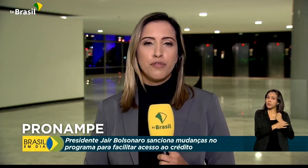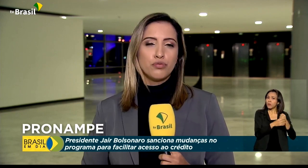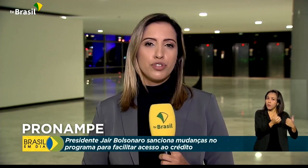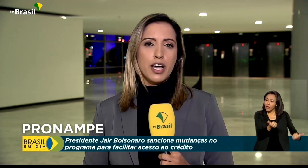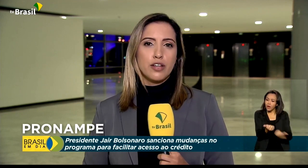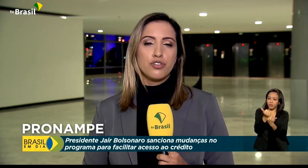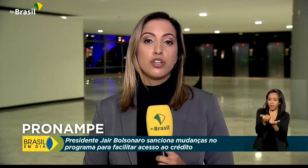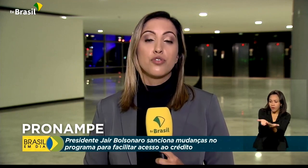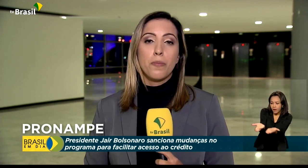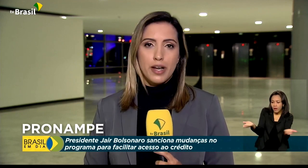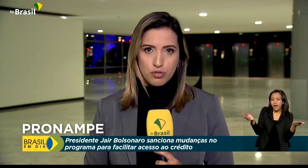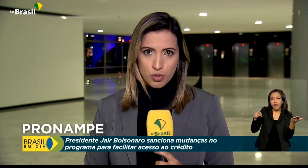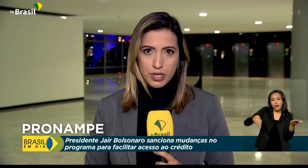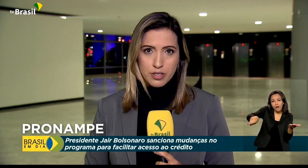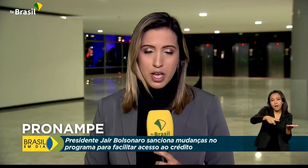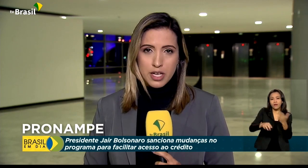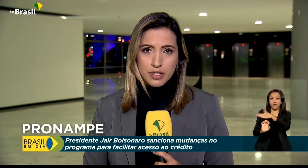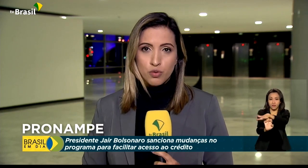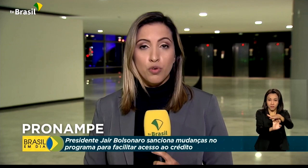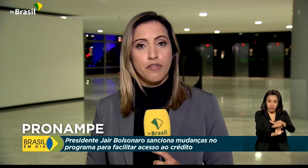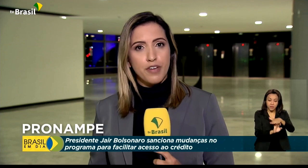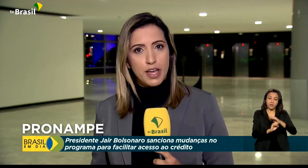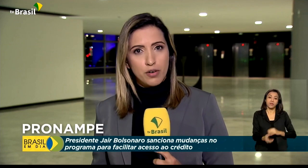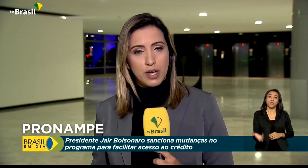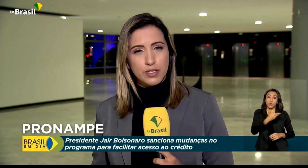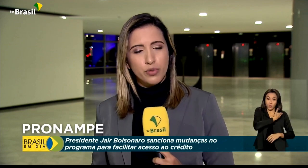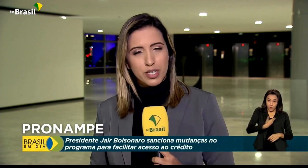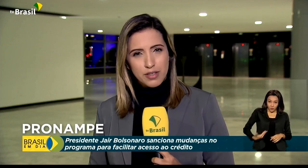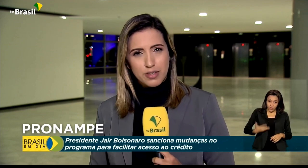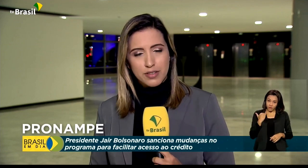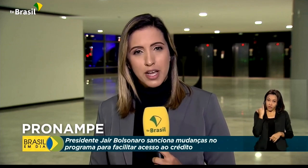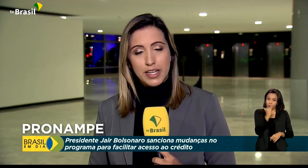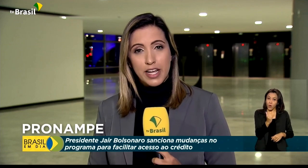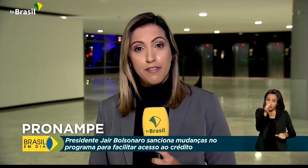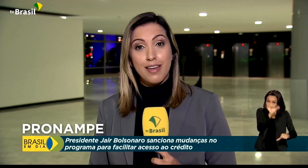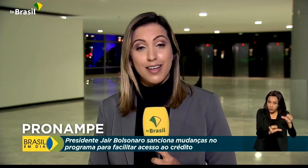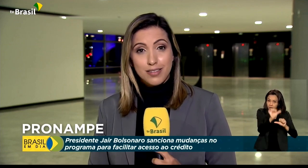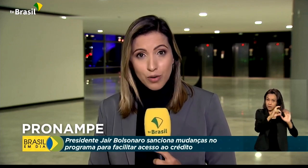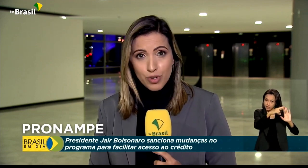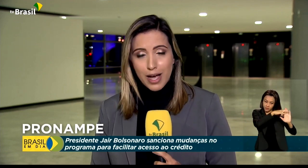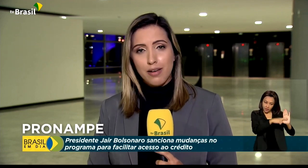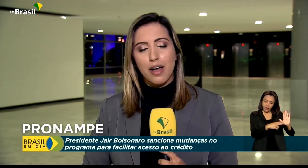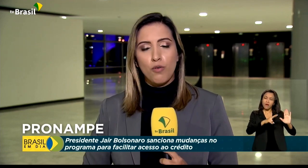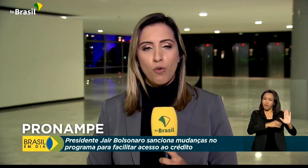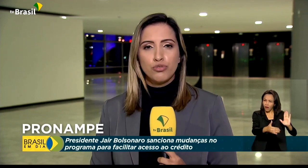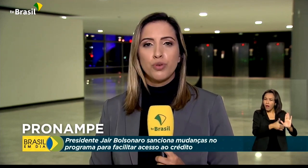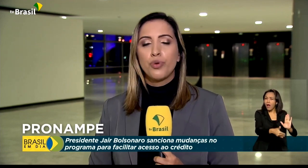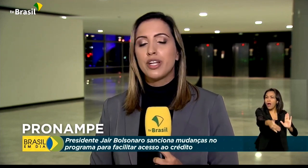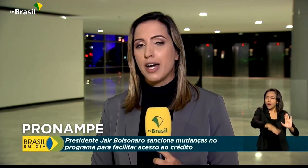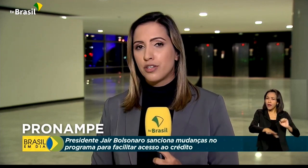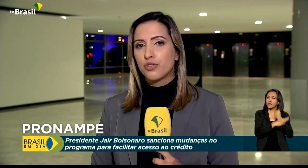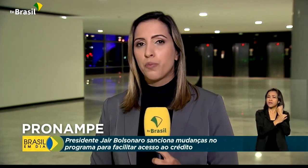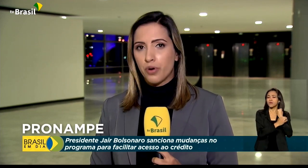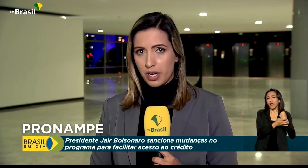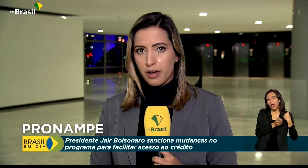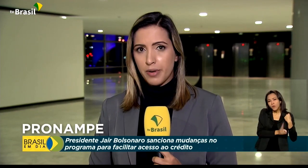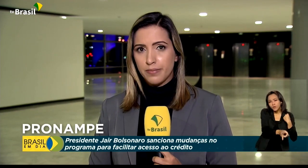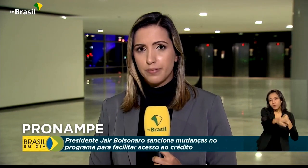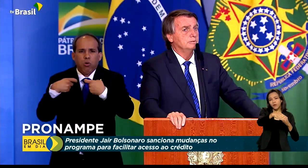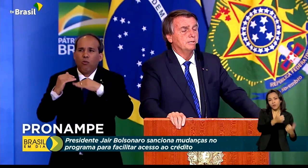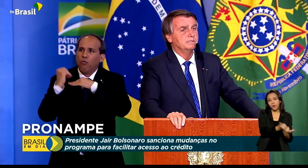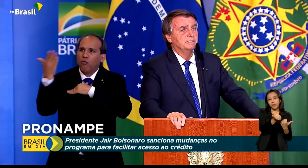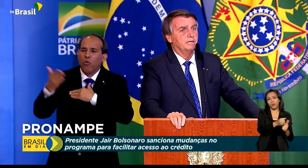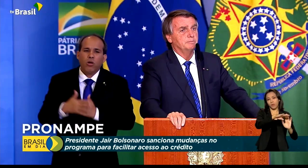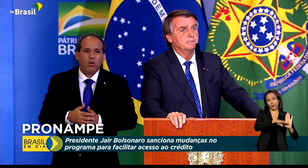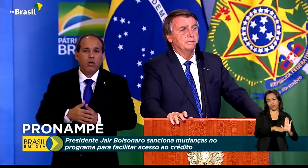dos riscos os a quantia de operações segundo governo as mudanças devem assegurar a continuidade do